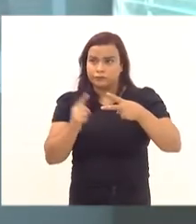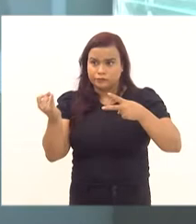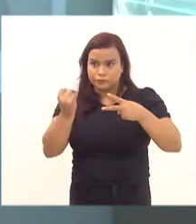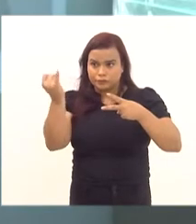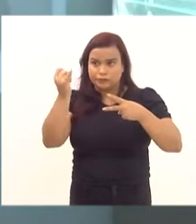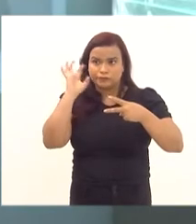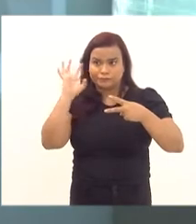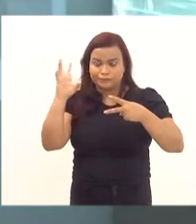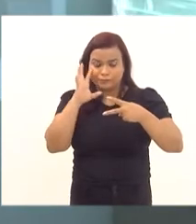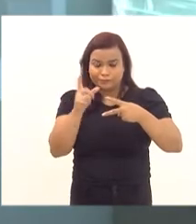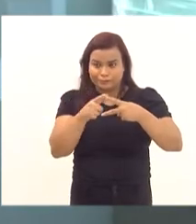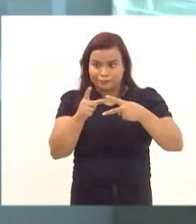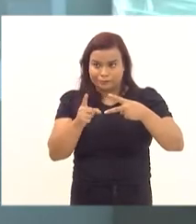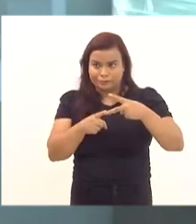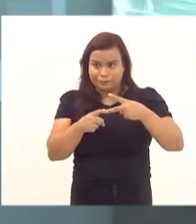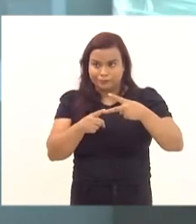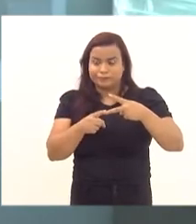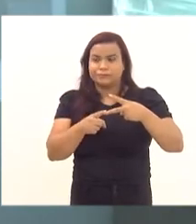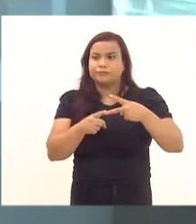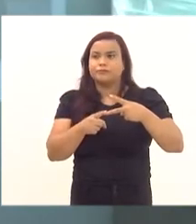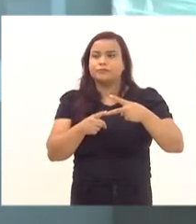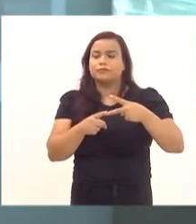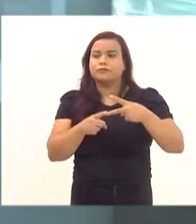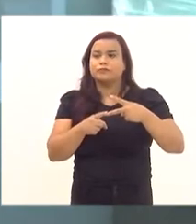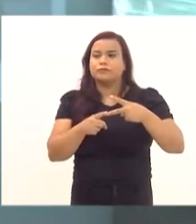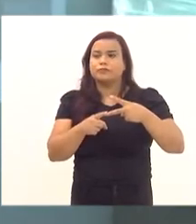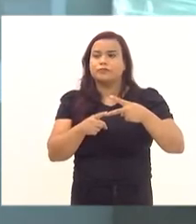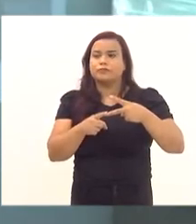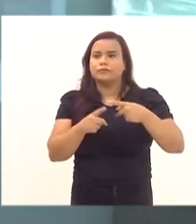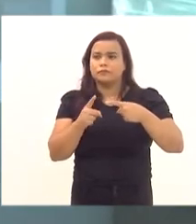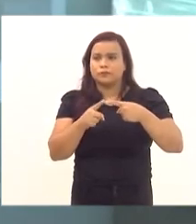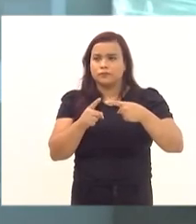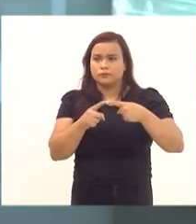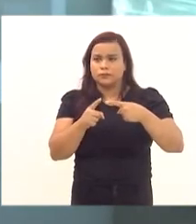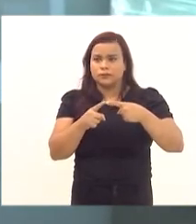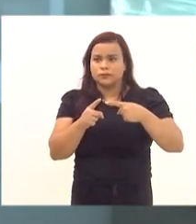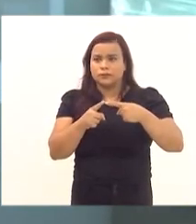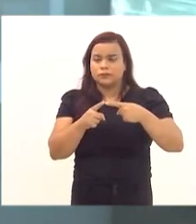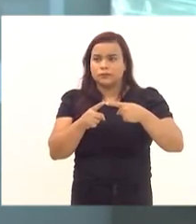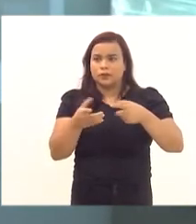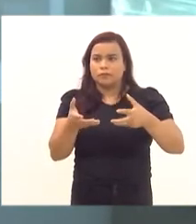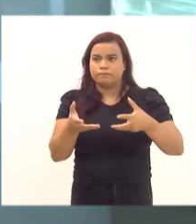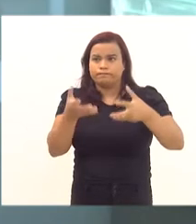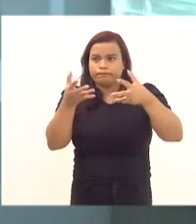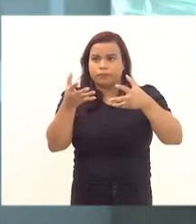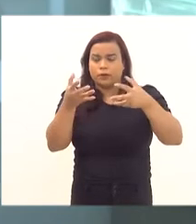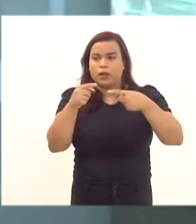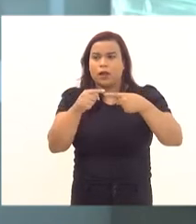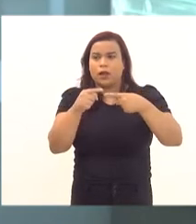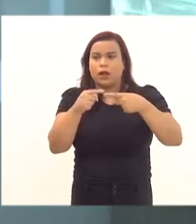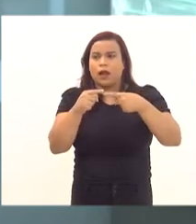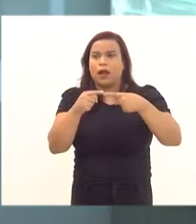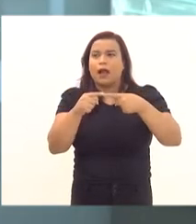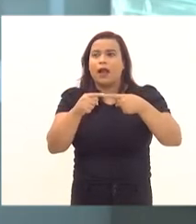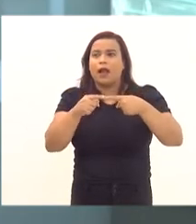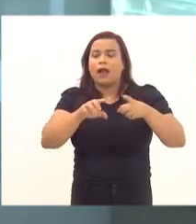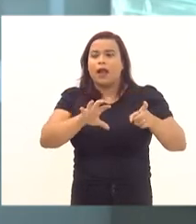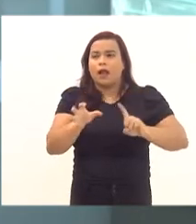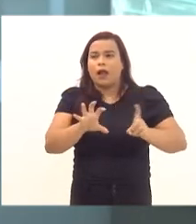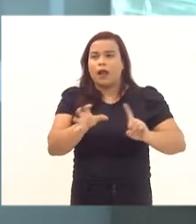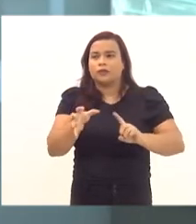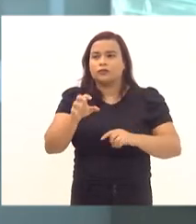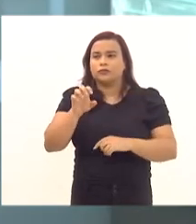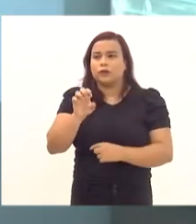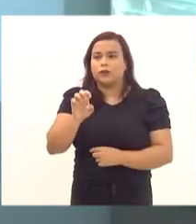fundamentais neste momento E aí elevação das rádio ABC à condição de patrimônio